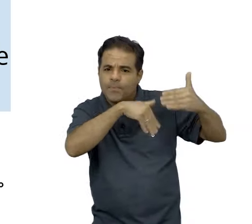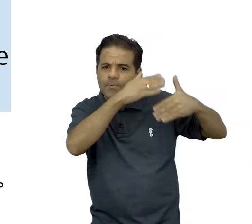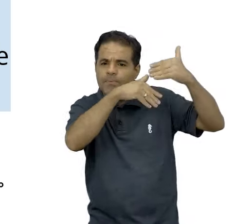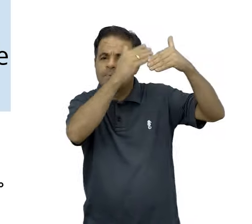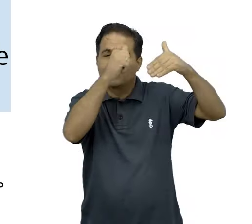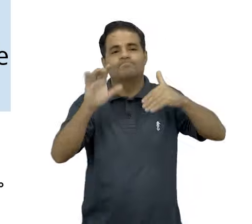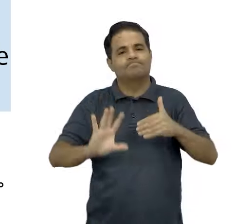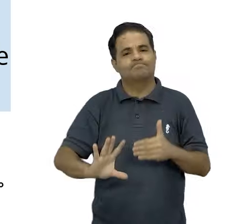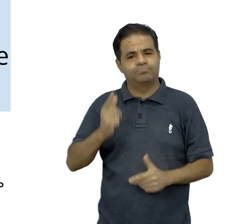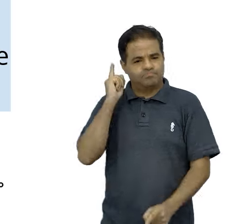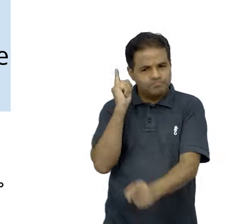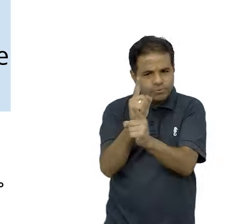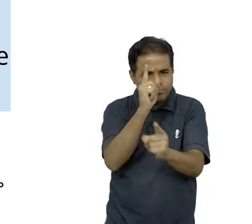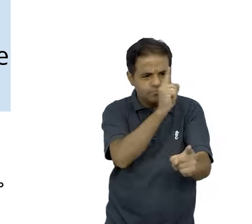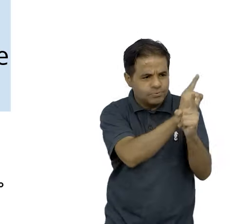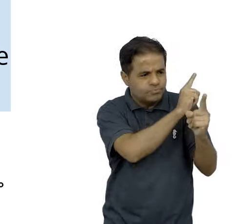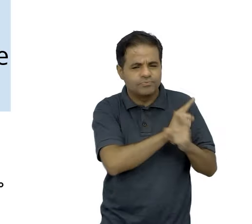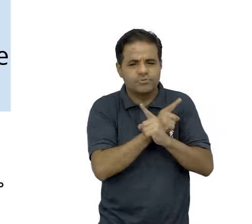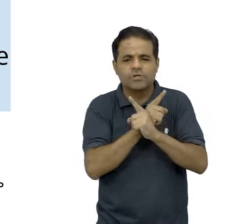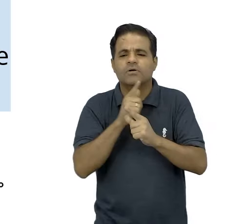soluções de diversos problemas.